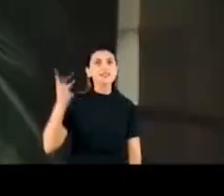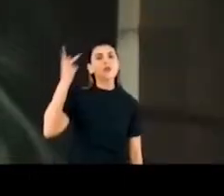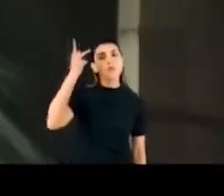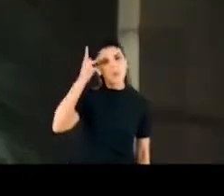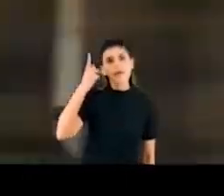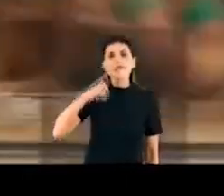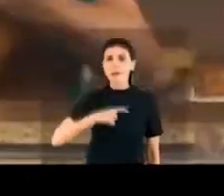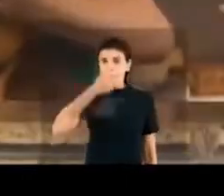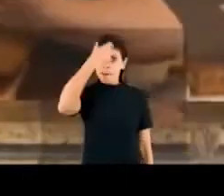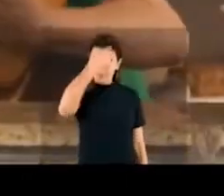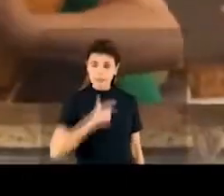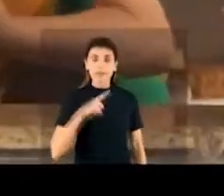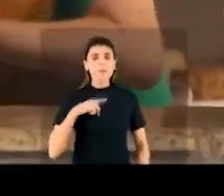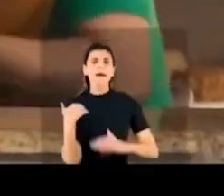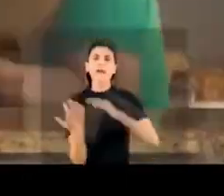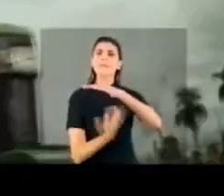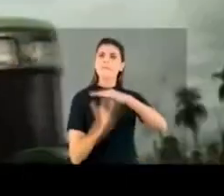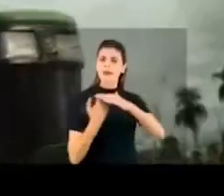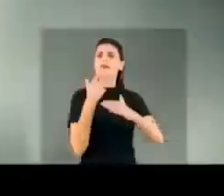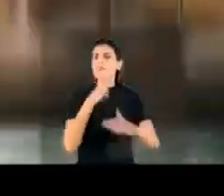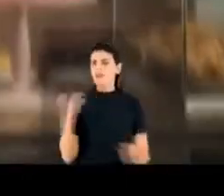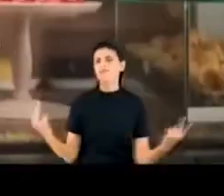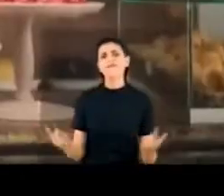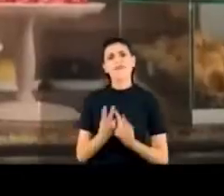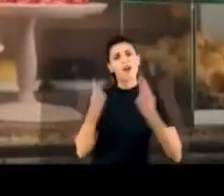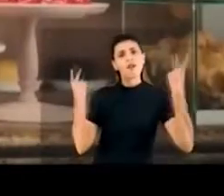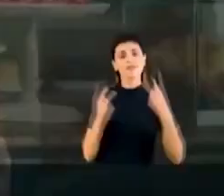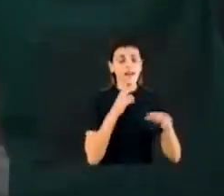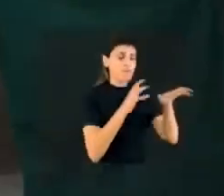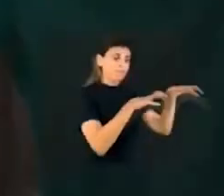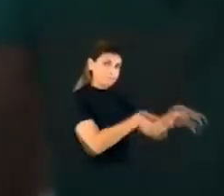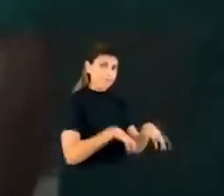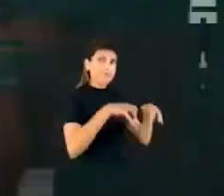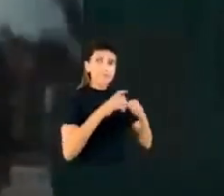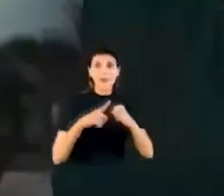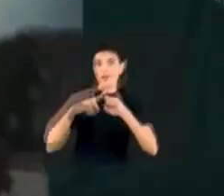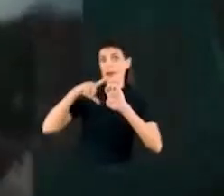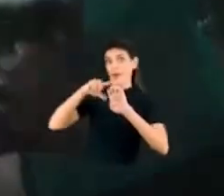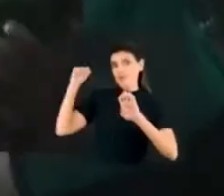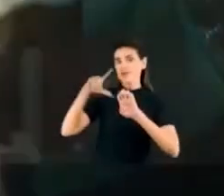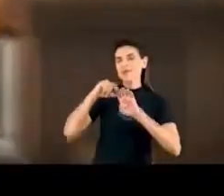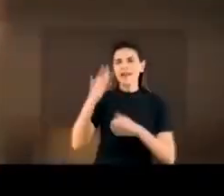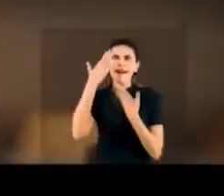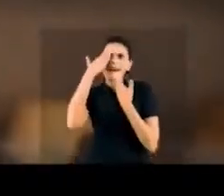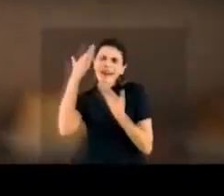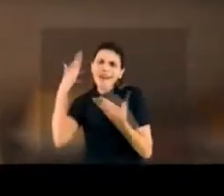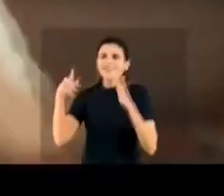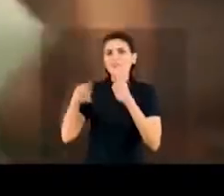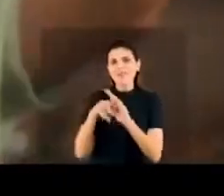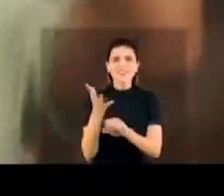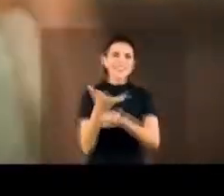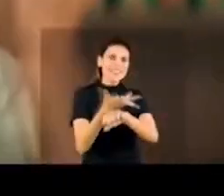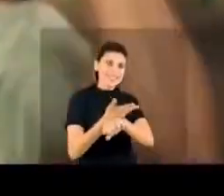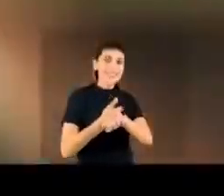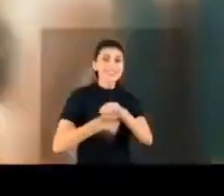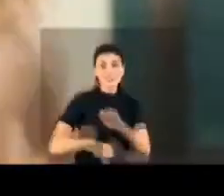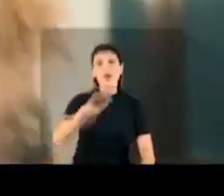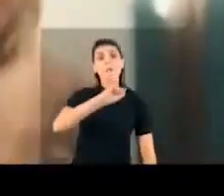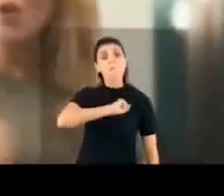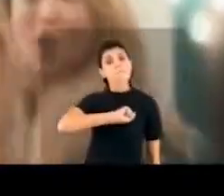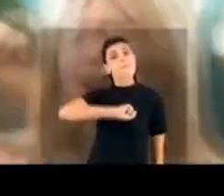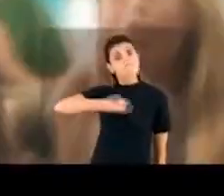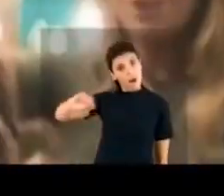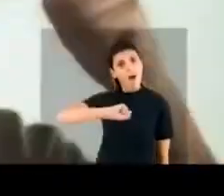passarela. PF e PJ tem valor, pro agro e pro empreendedor. Com contas em dia eu tô rico de amor. Agradeço ao Sicredi, Senhor.